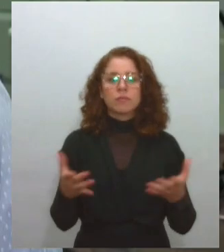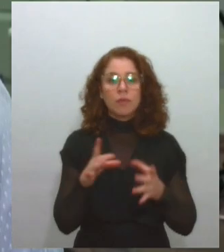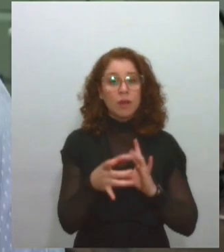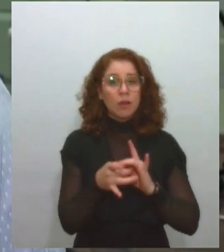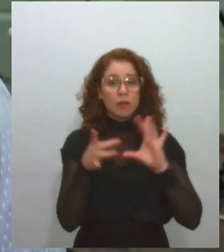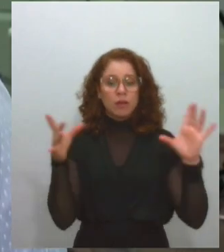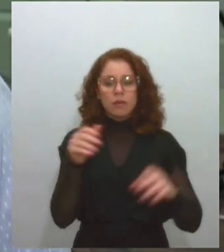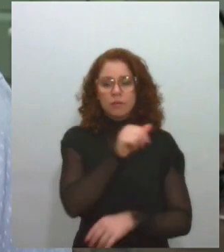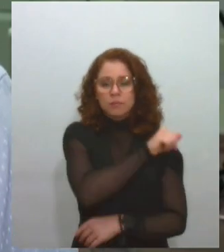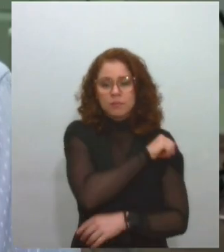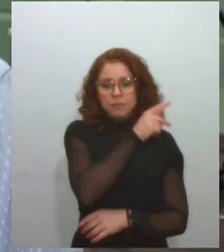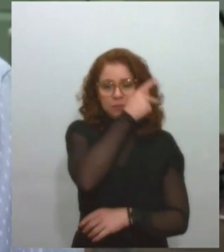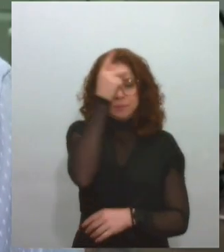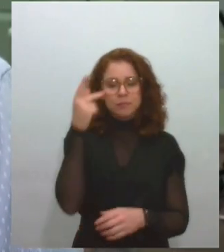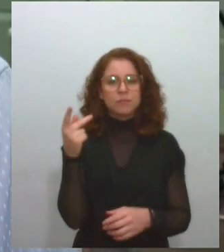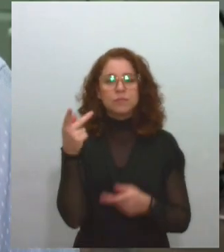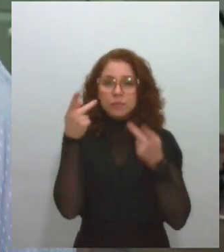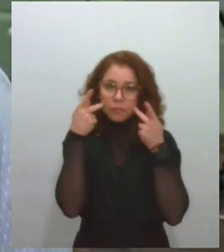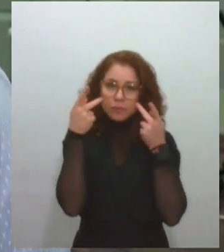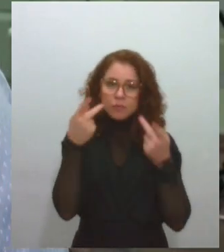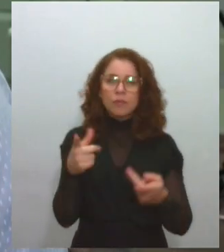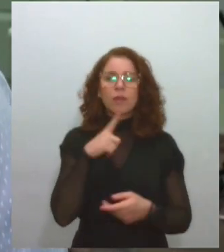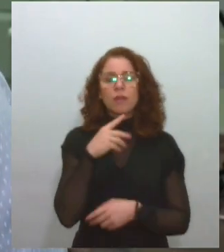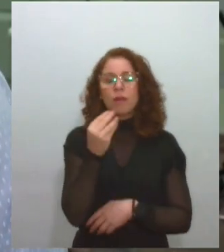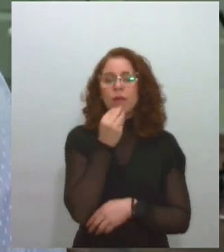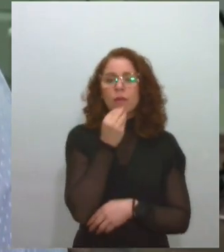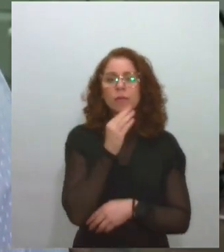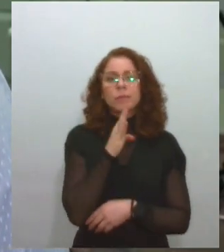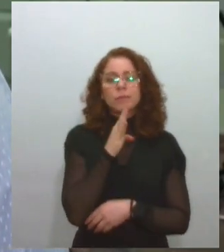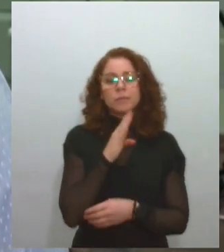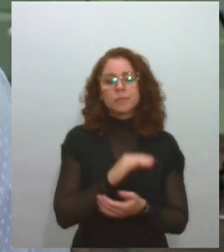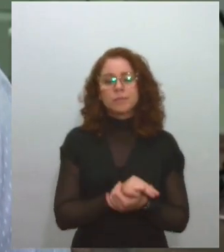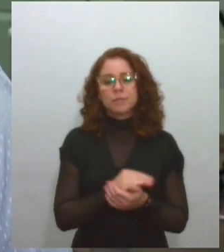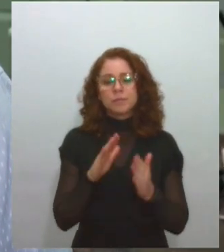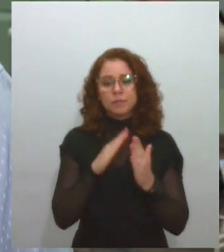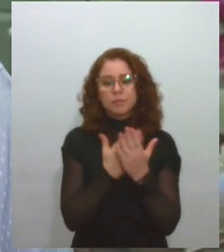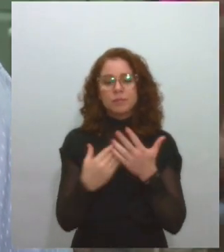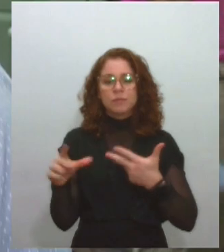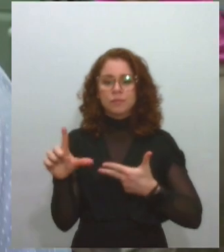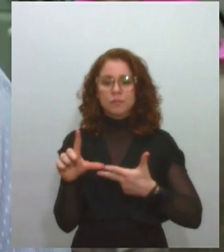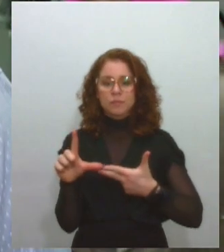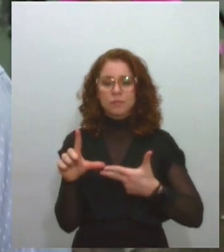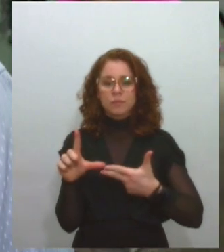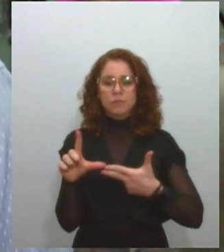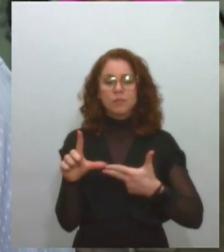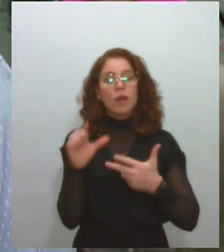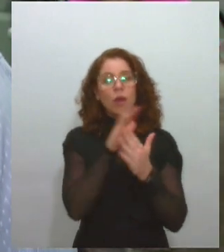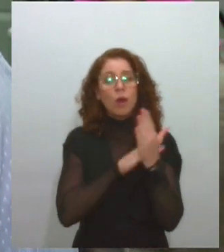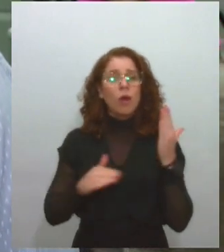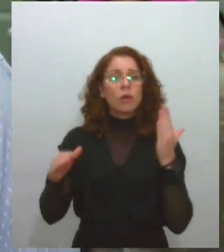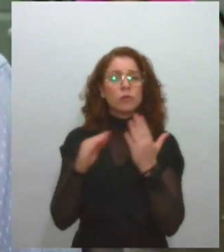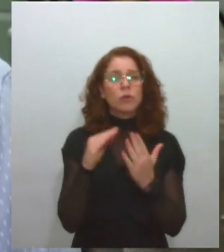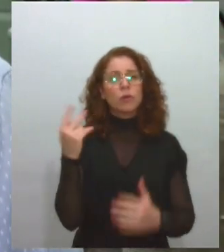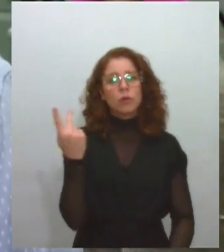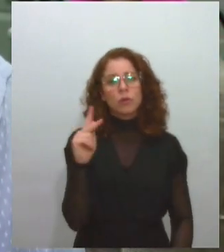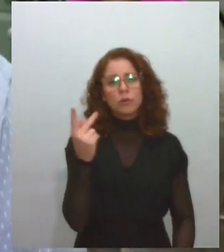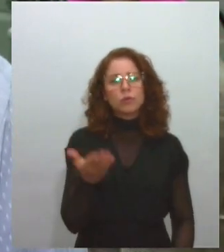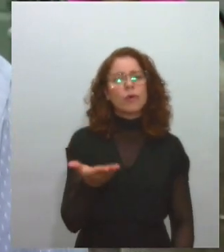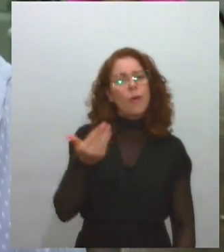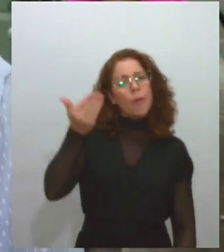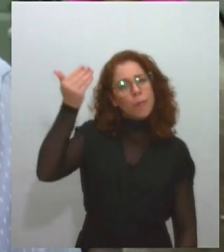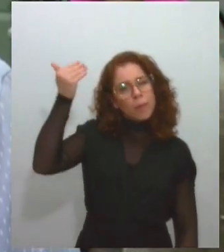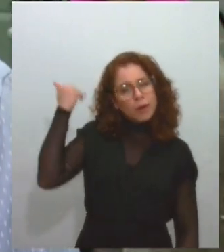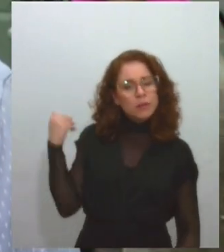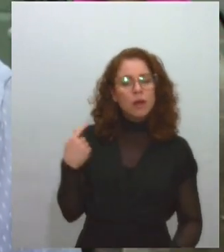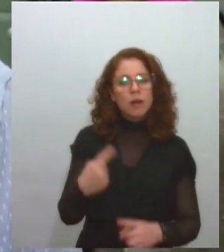ter o contato, ter a oportunidade de conhecer a ELESE, que é a escola, toda a sua história, né, todo o seu passado, afinal isso aqui é um